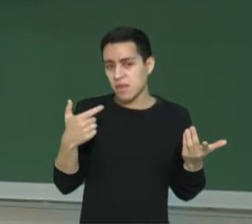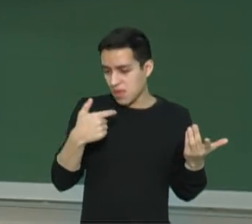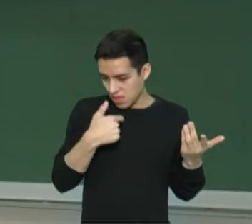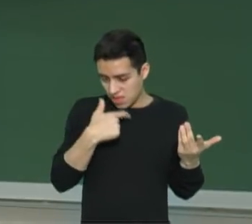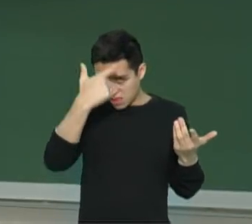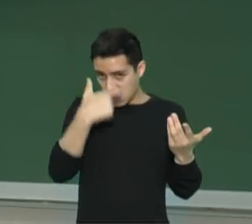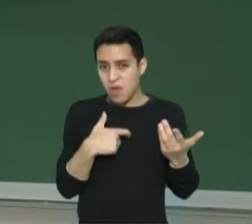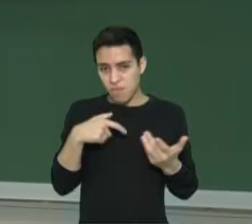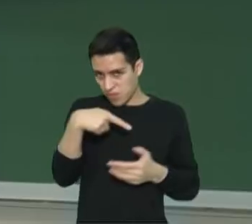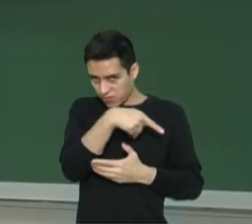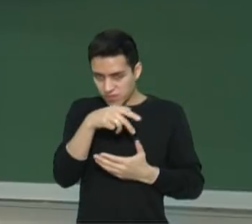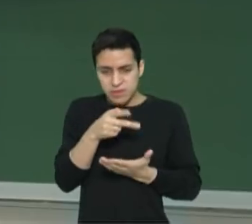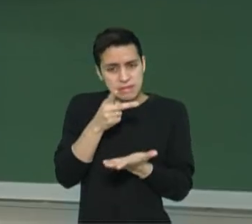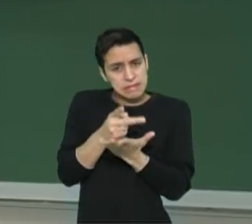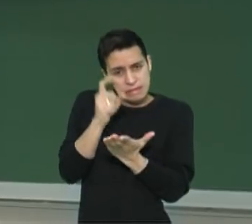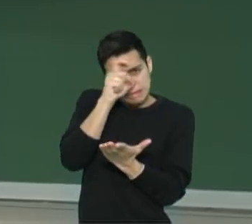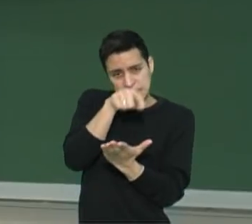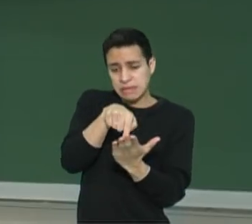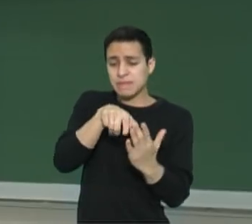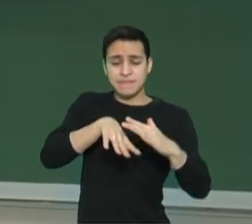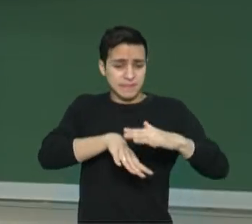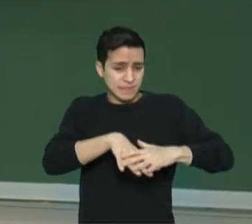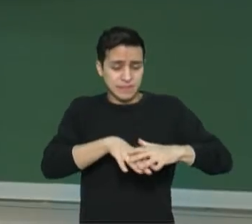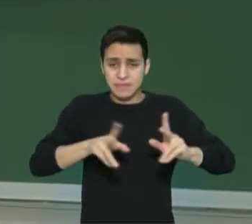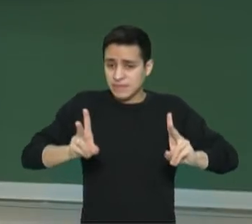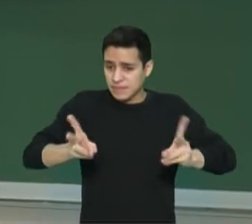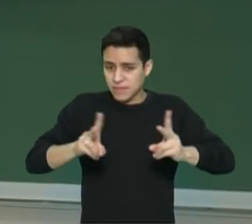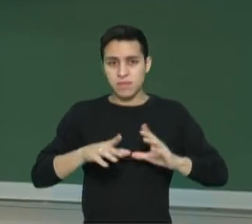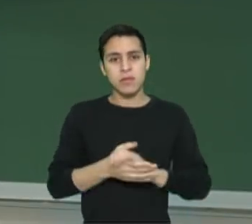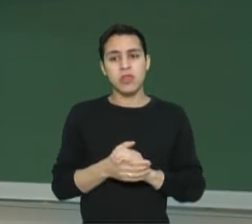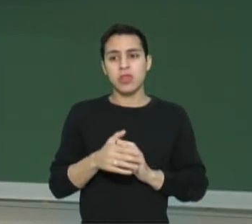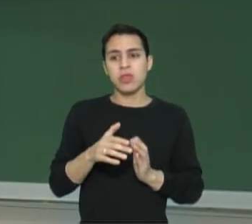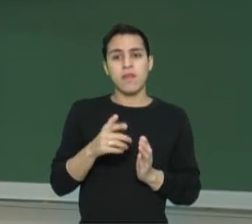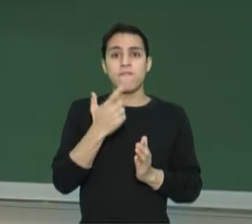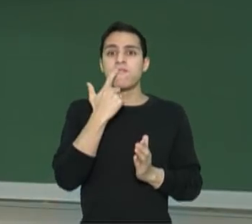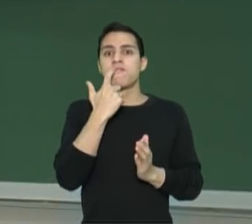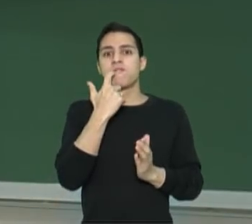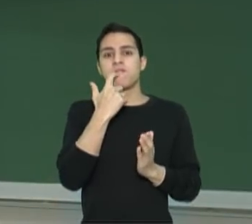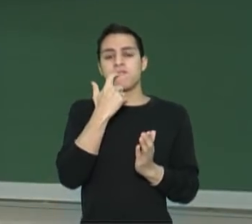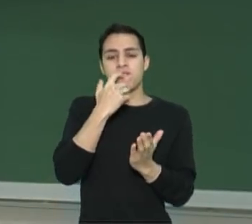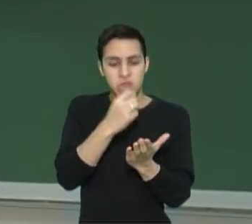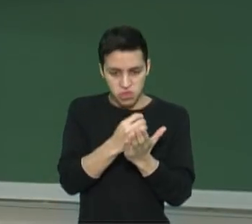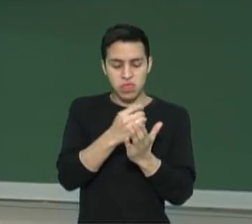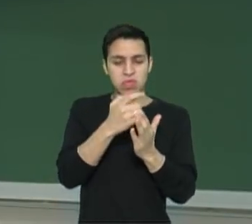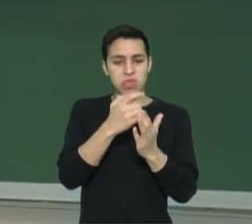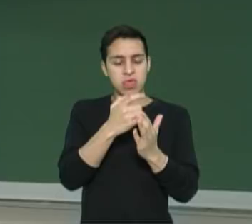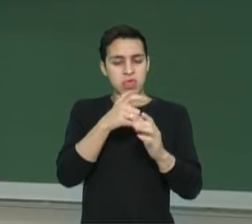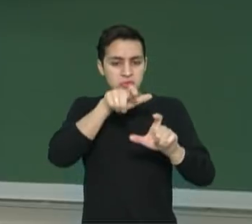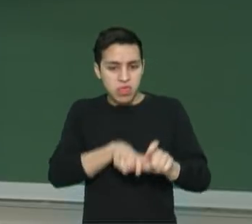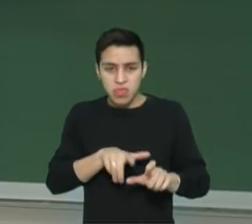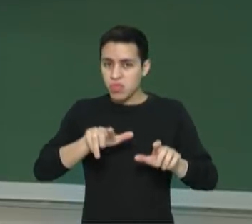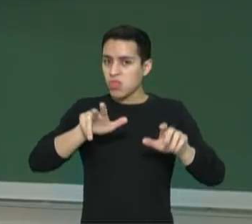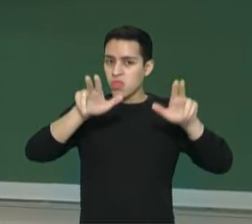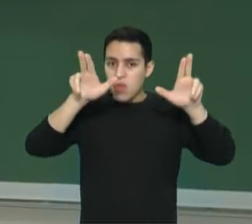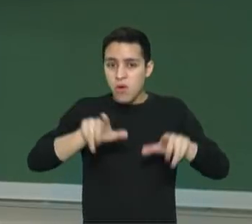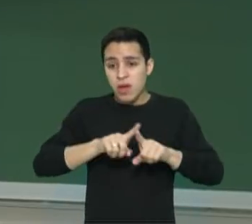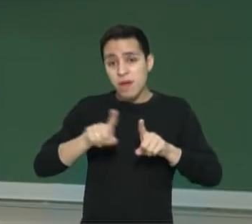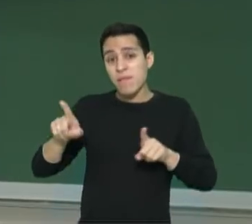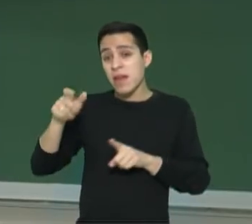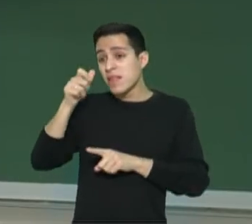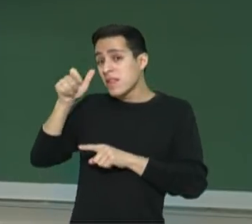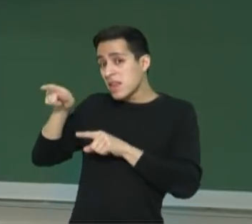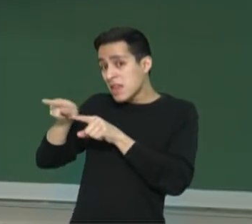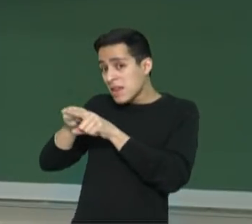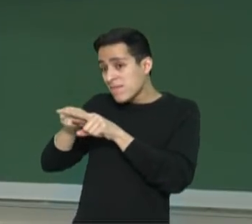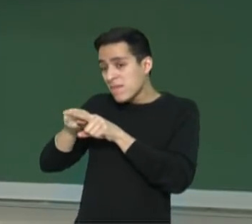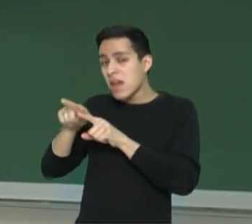eu sempre tive dificuldades com matemática. Né? Nunca tirei notas vermelhas ou fiquei de recuperação. Mas eu tenho uma irmã gêmea e a minha